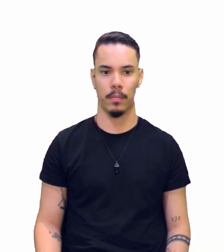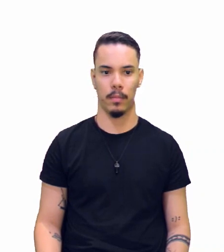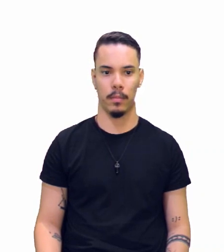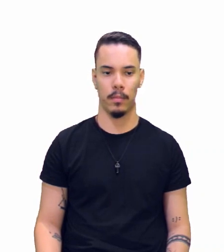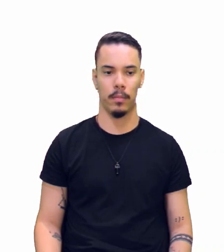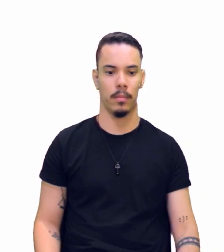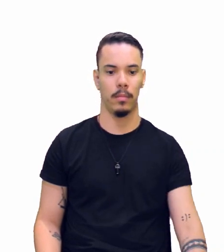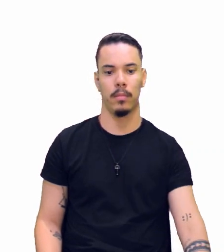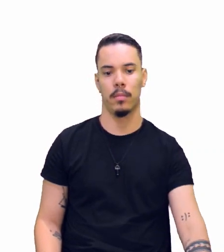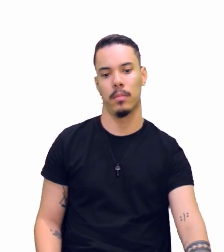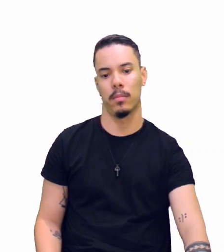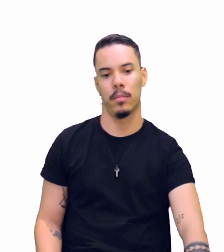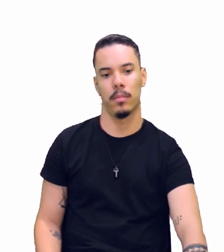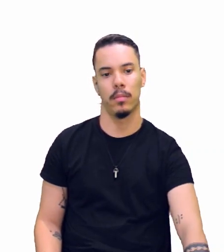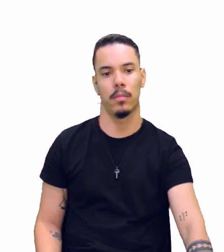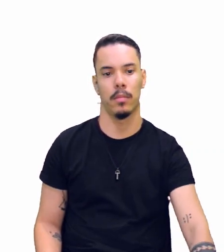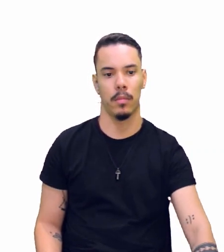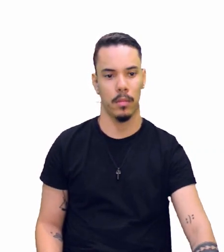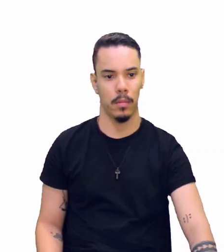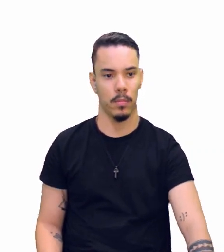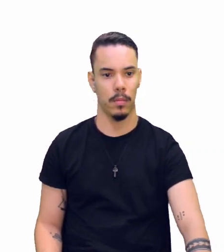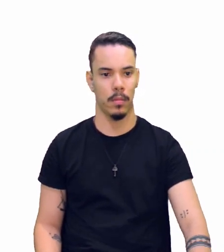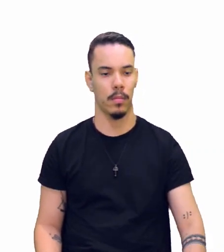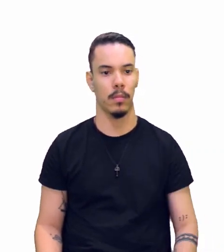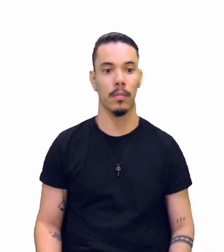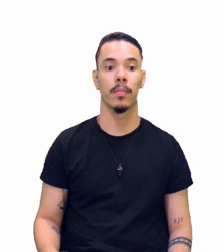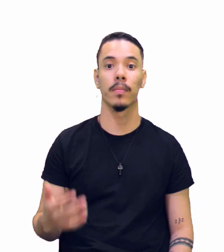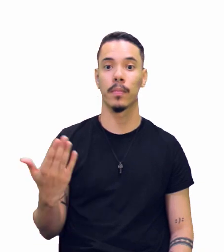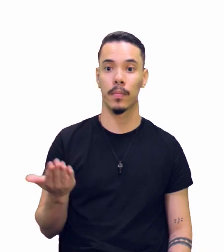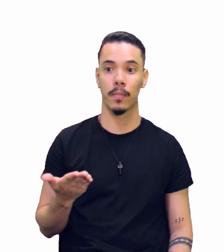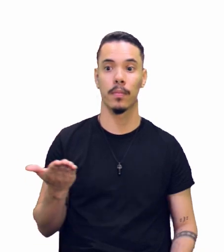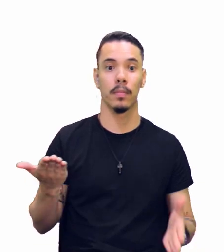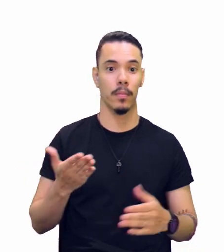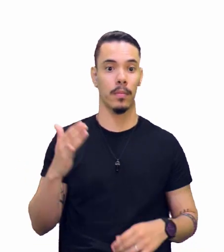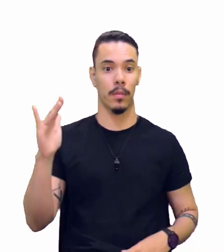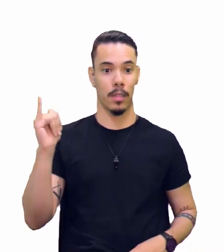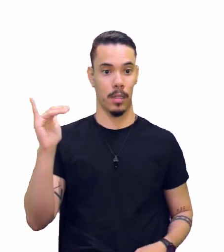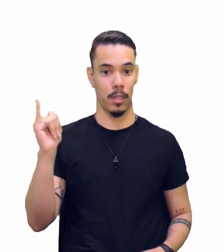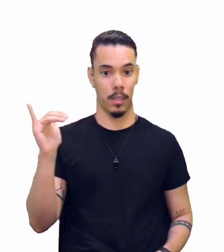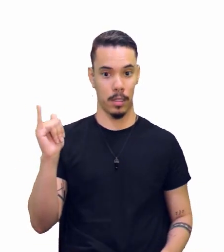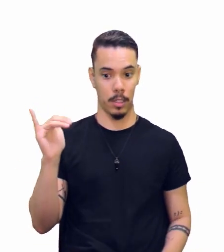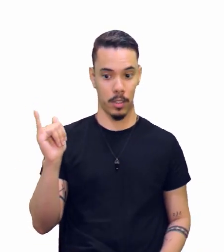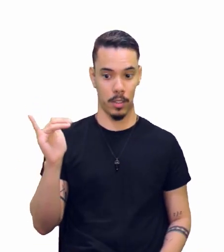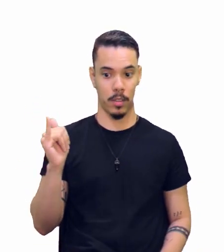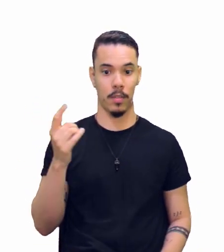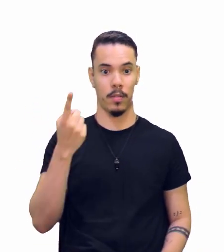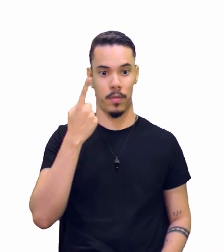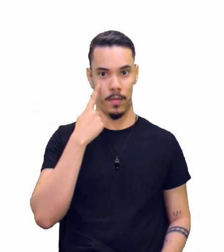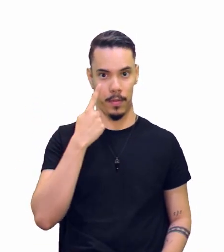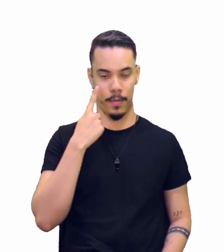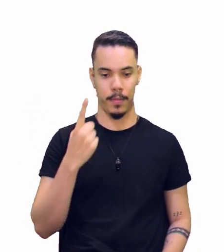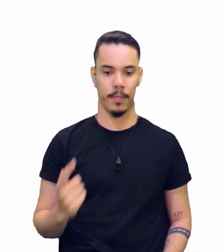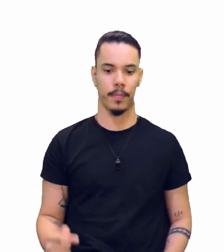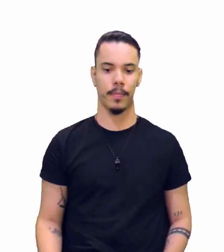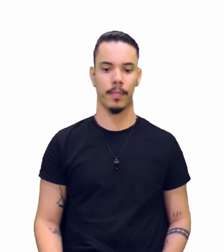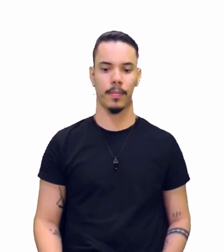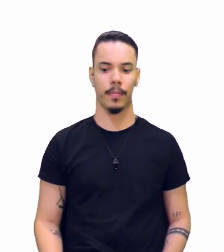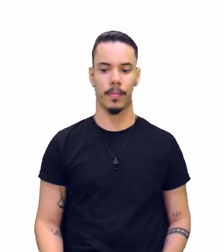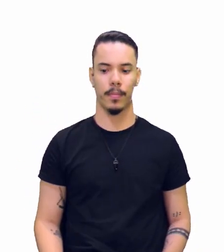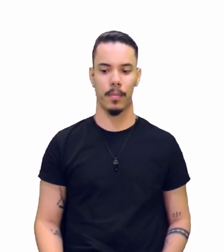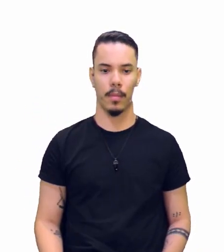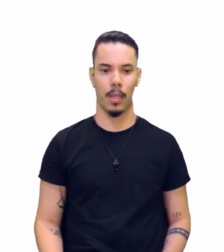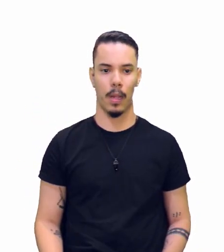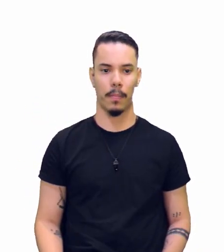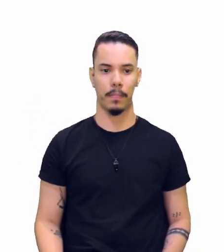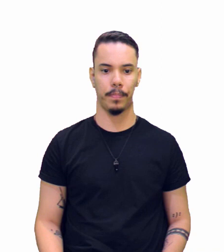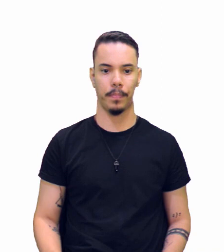you pour it on water. Questão científica, não tem como ser diferente. O que acontece